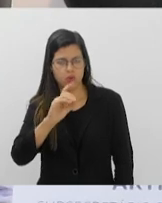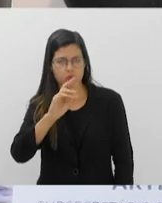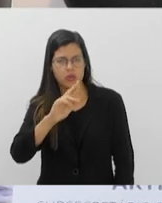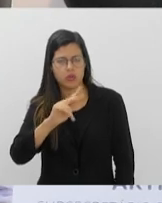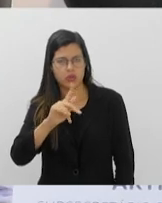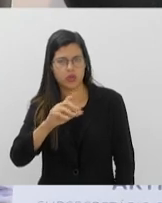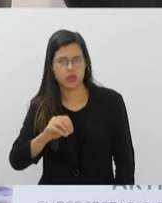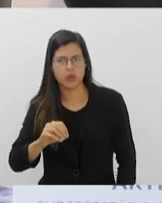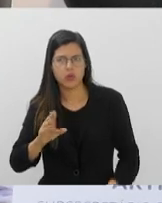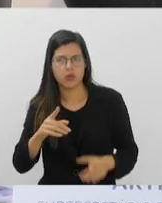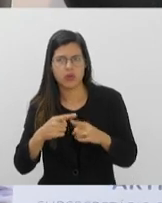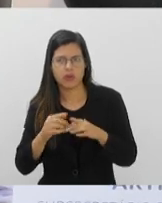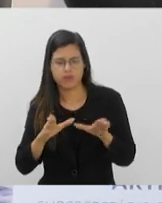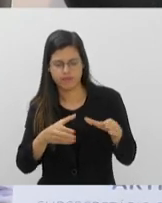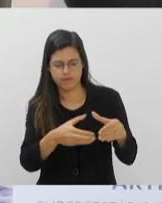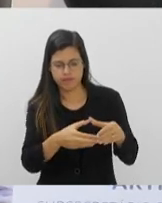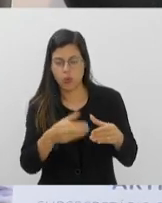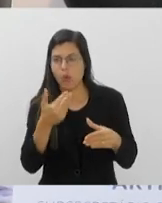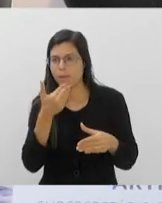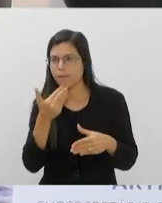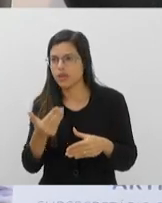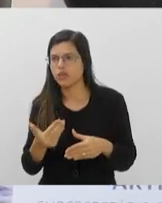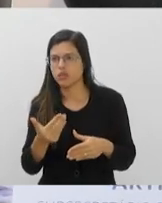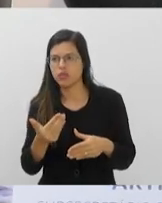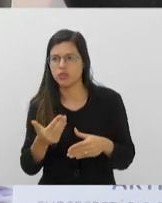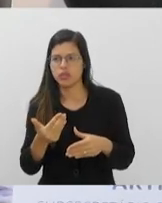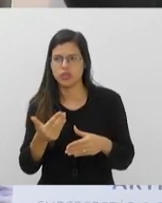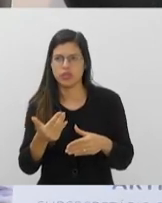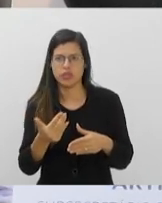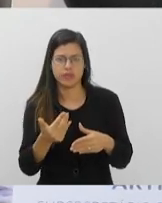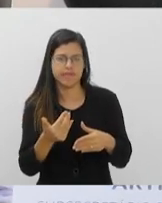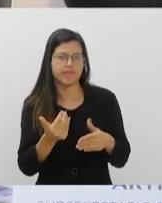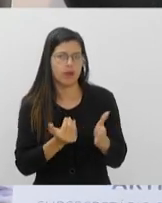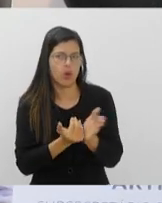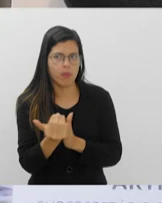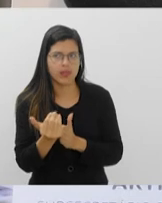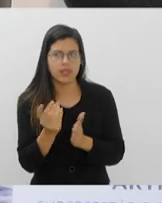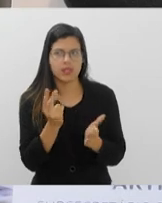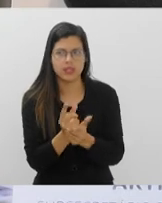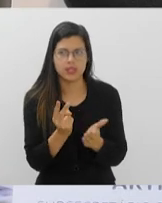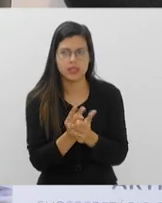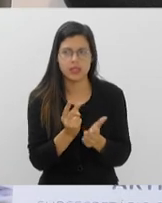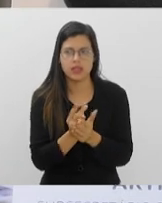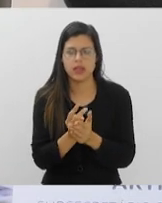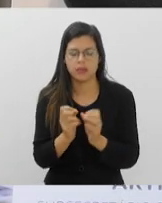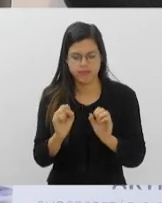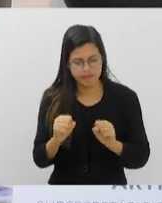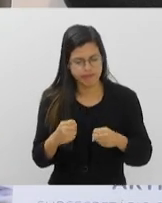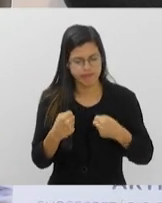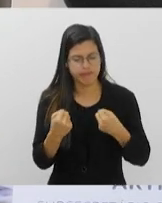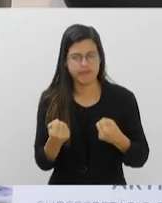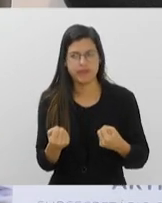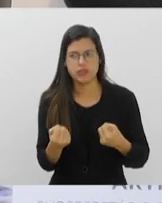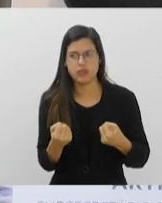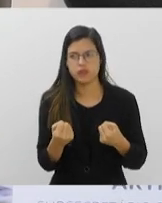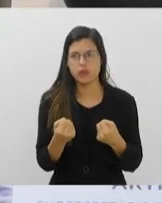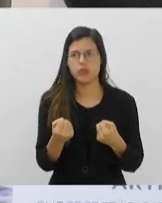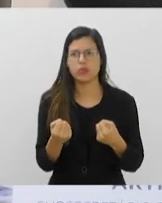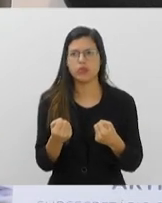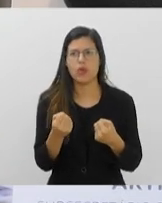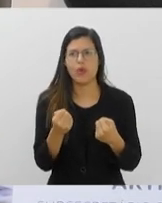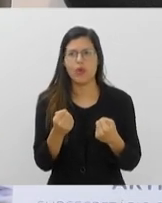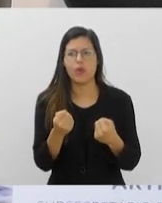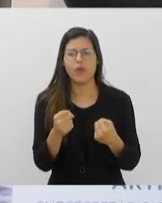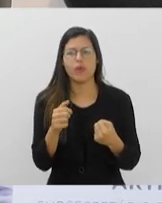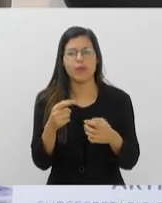frentes que que eu pedi está lá ele sempre se dedicou eh em atender porque